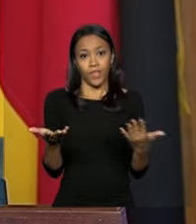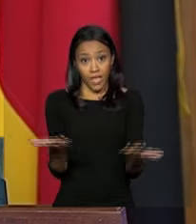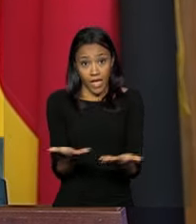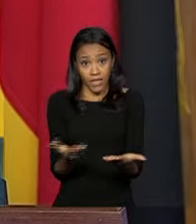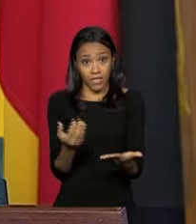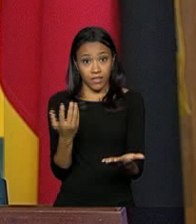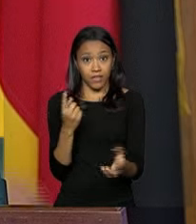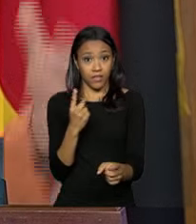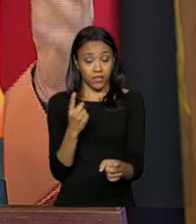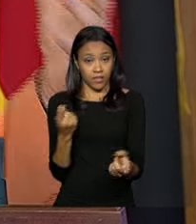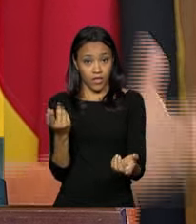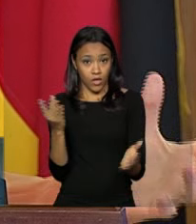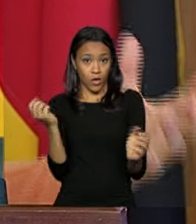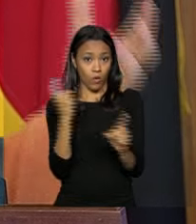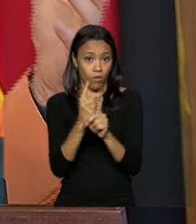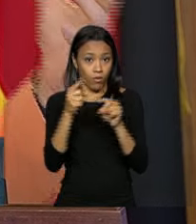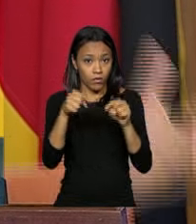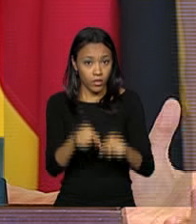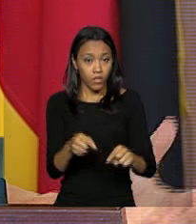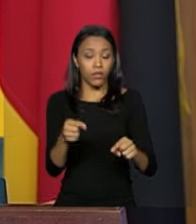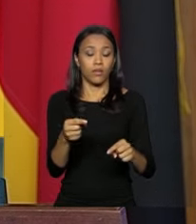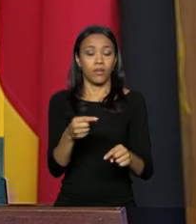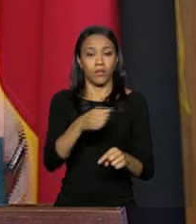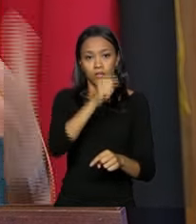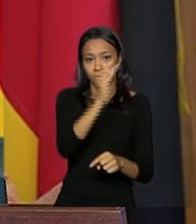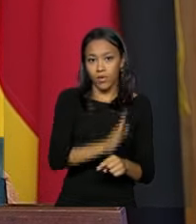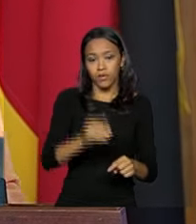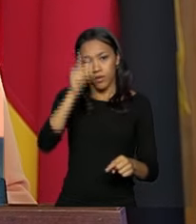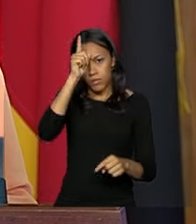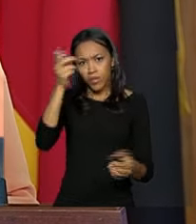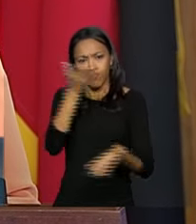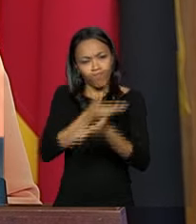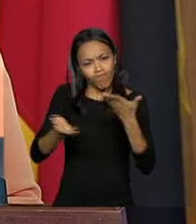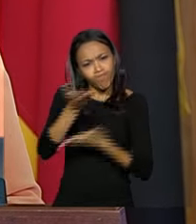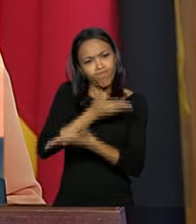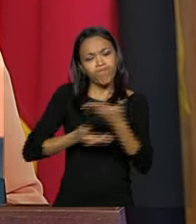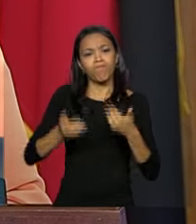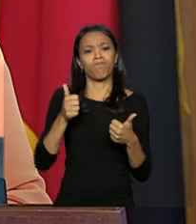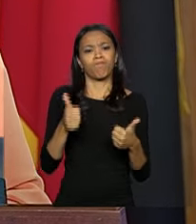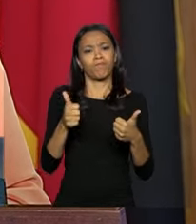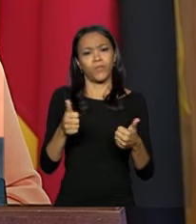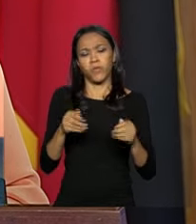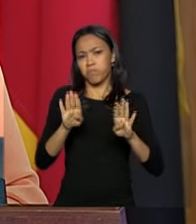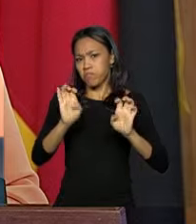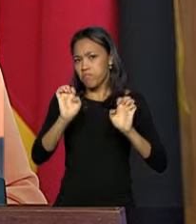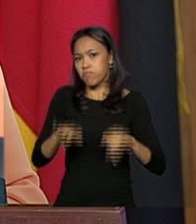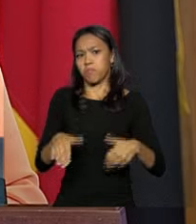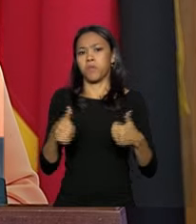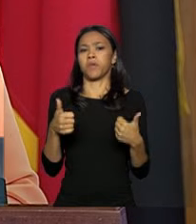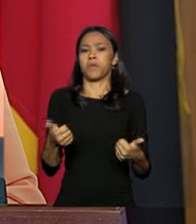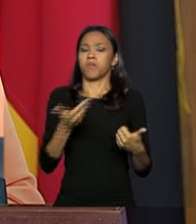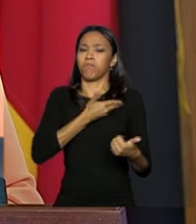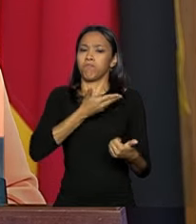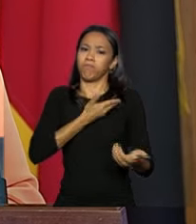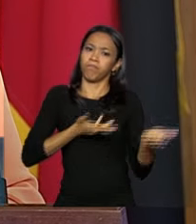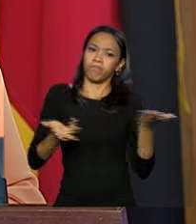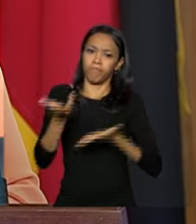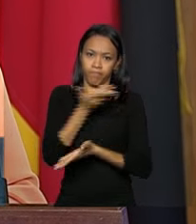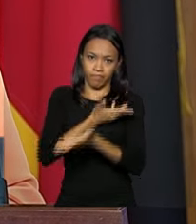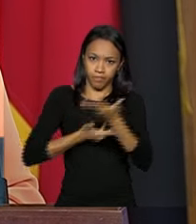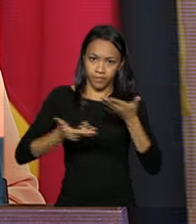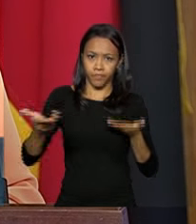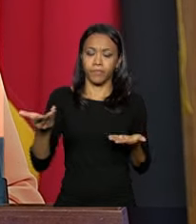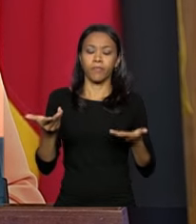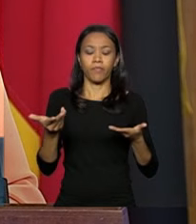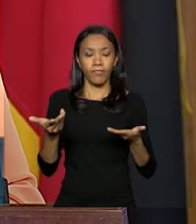consultas intergovernamentais foram não apenas intensas, mas também num clima, num ambiente muito amigável, muito simpático, e